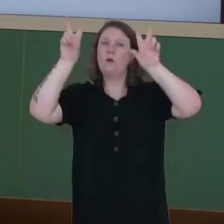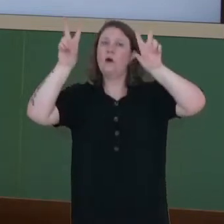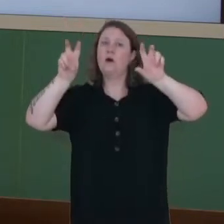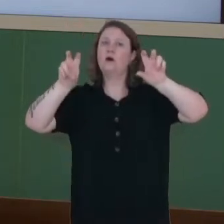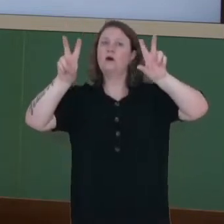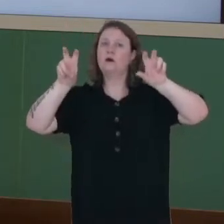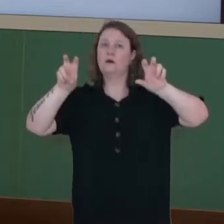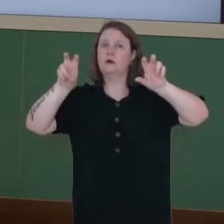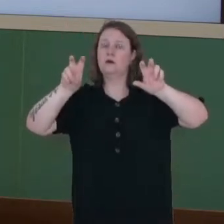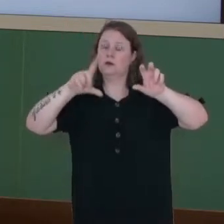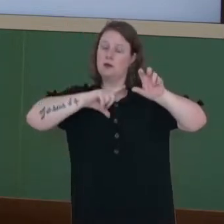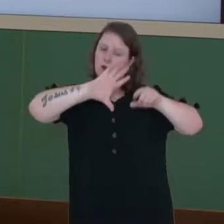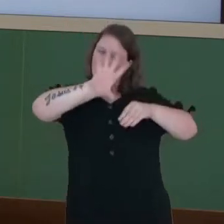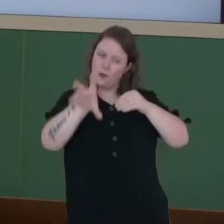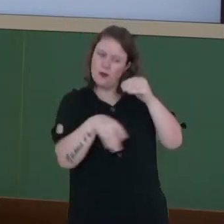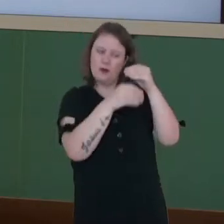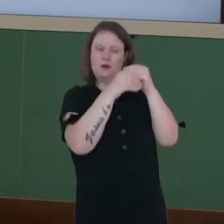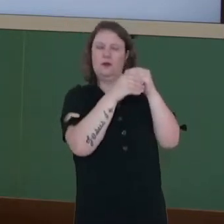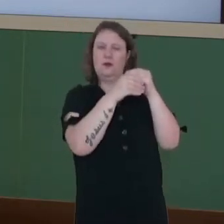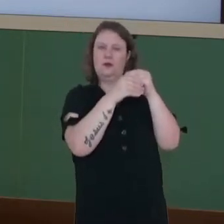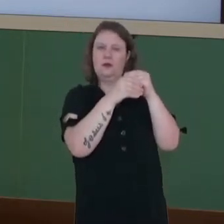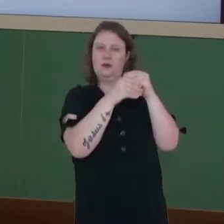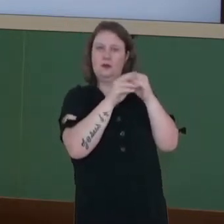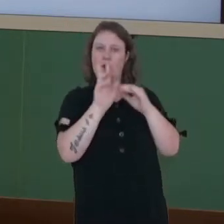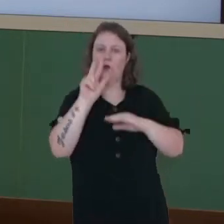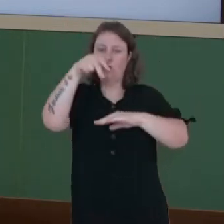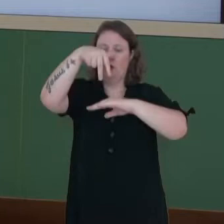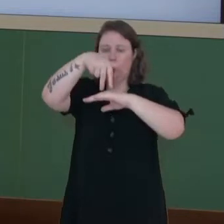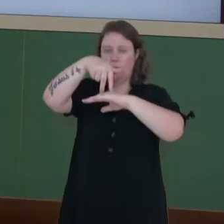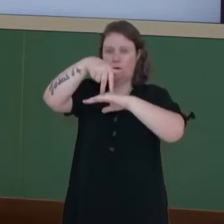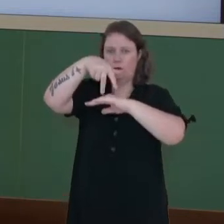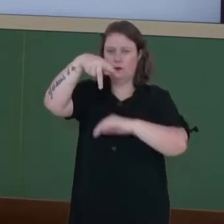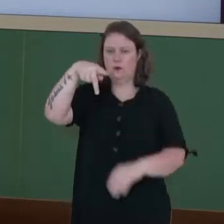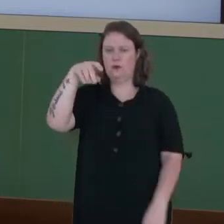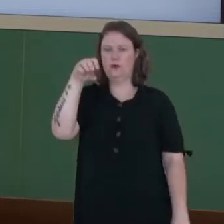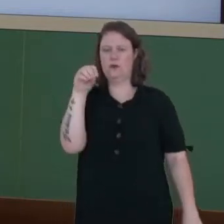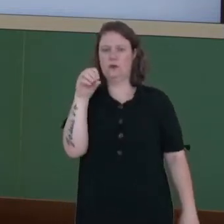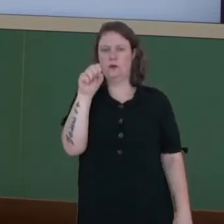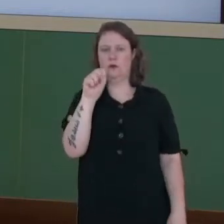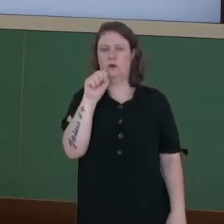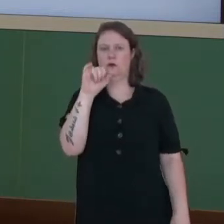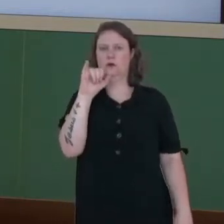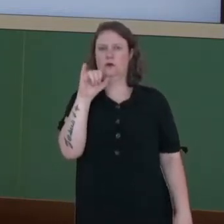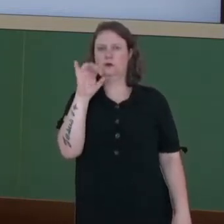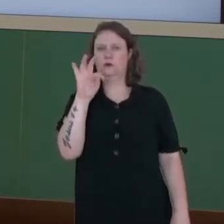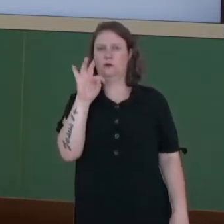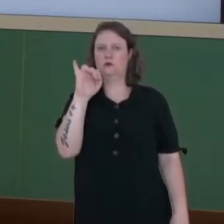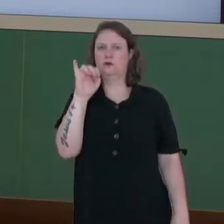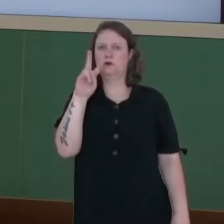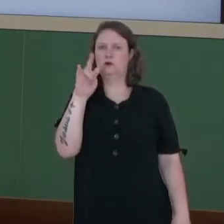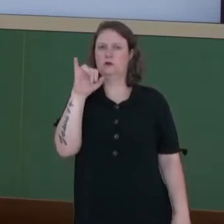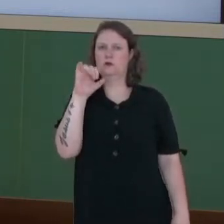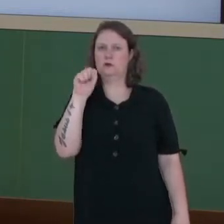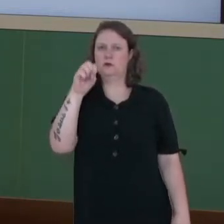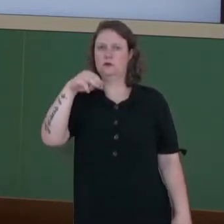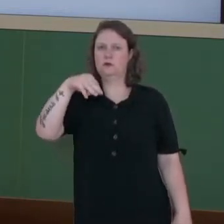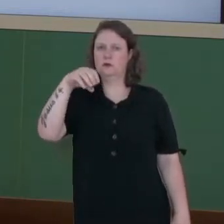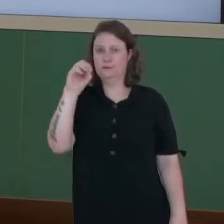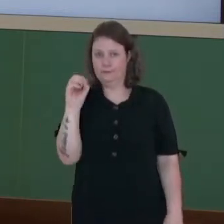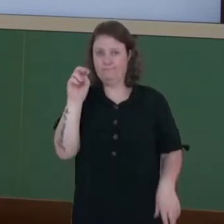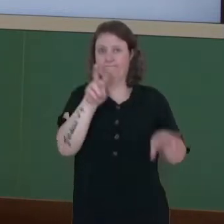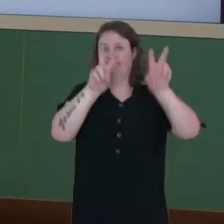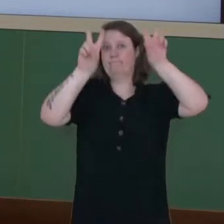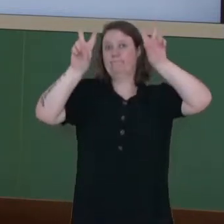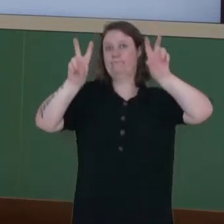um ingrediente na nossa história, que é o positivismo. Precisamos entender o que é o positivismo. E o lema